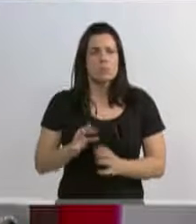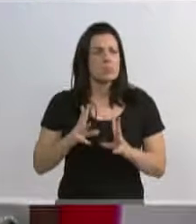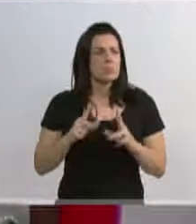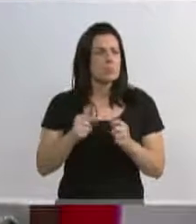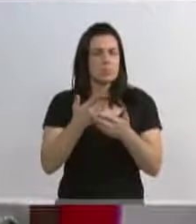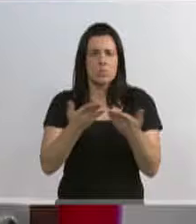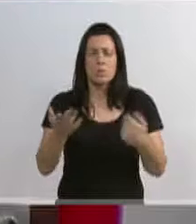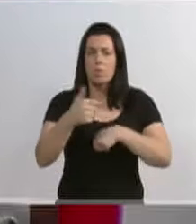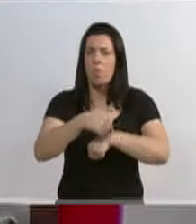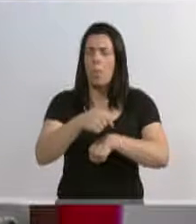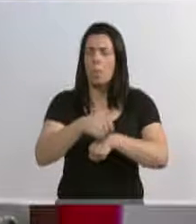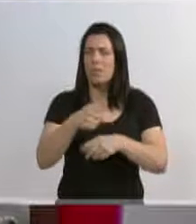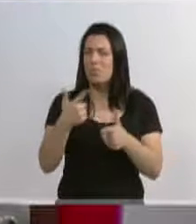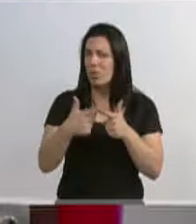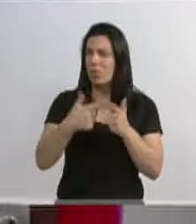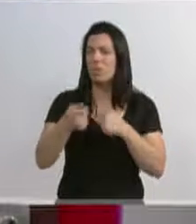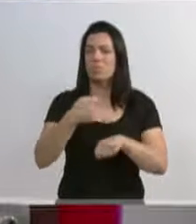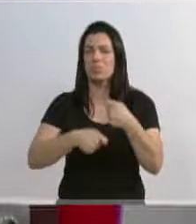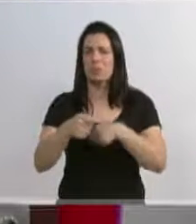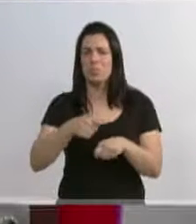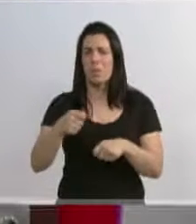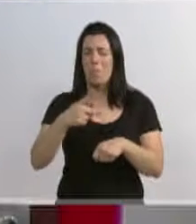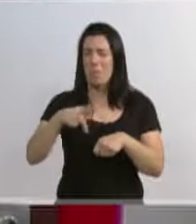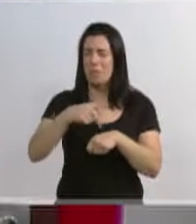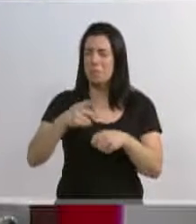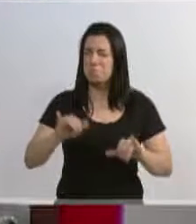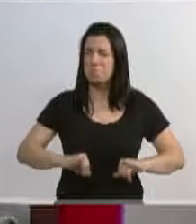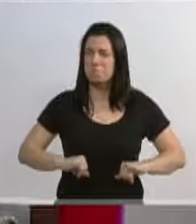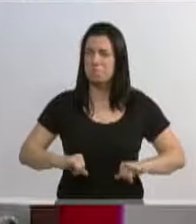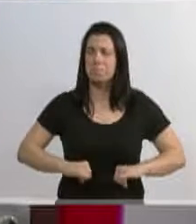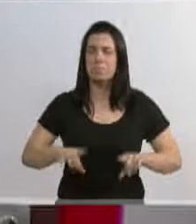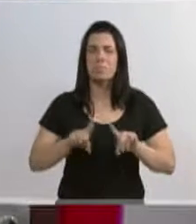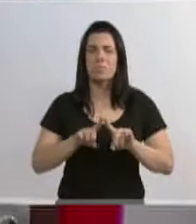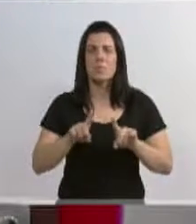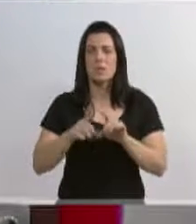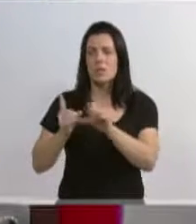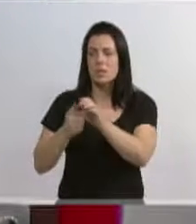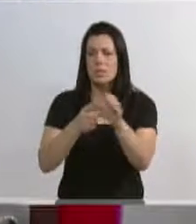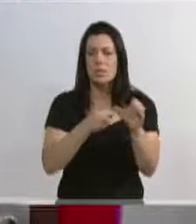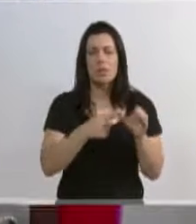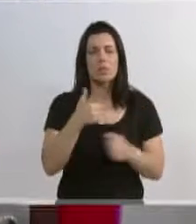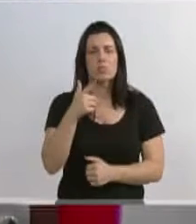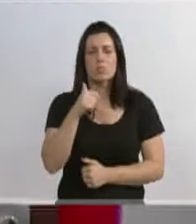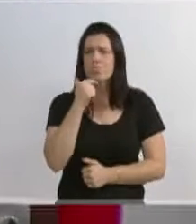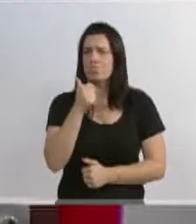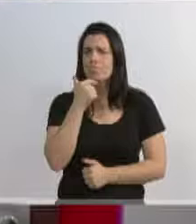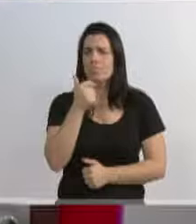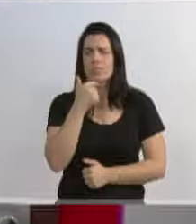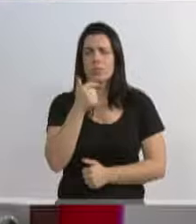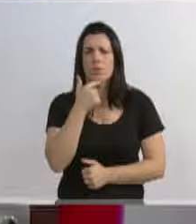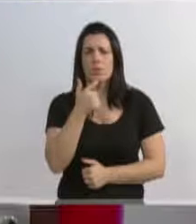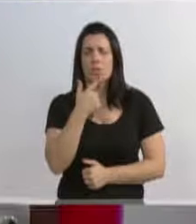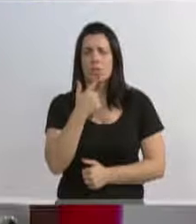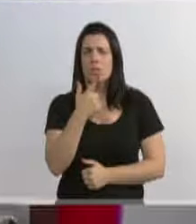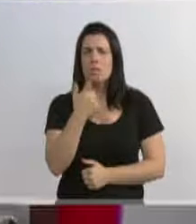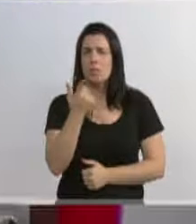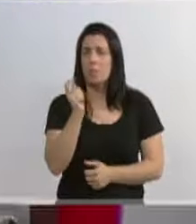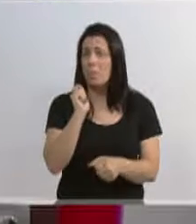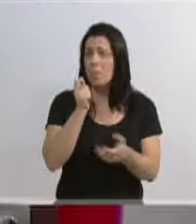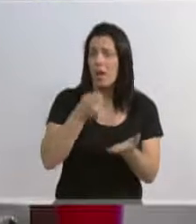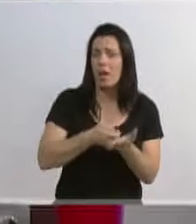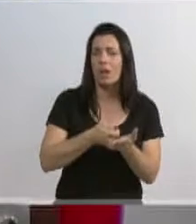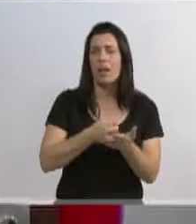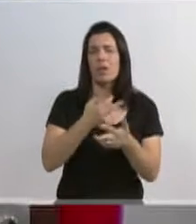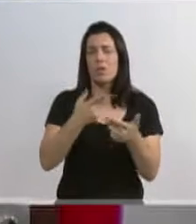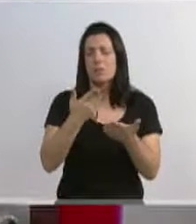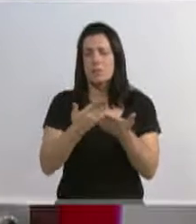o momento econômico que o país atravessa e muitas cidades não conseguiram nem repor as perdas e alguns